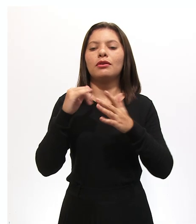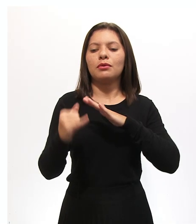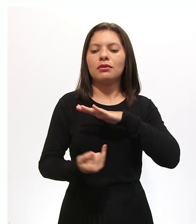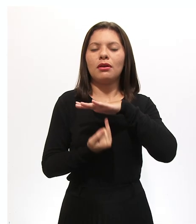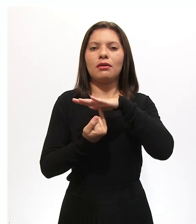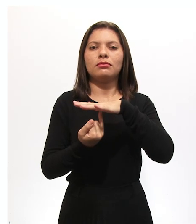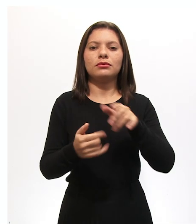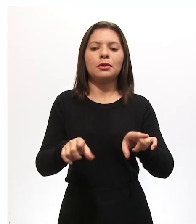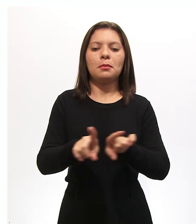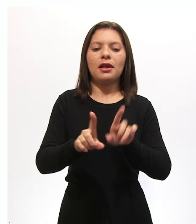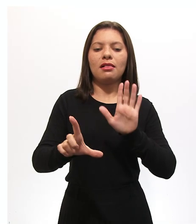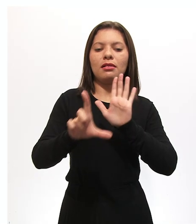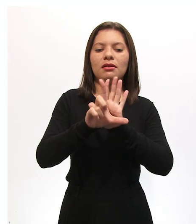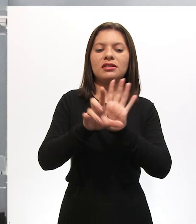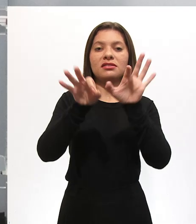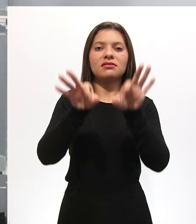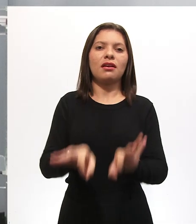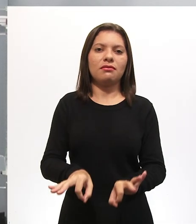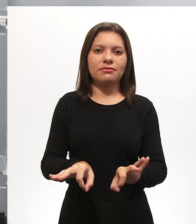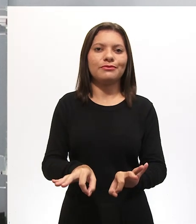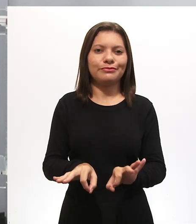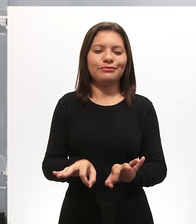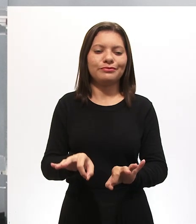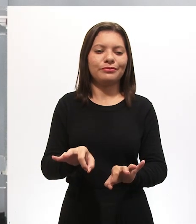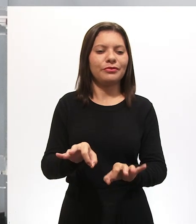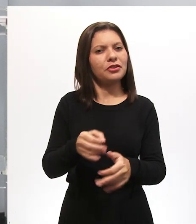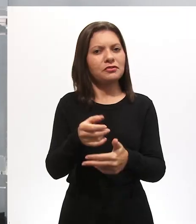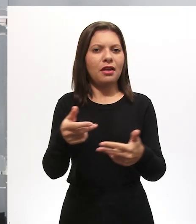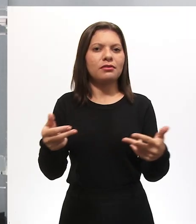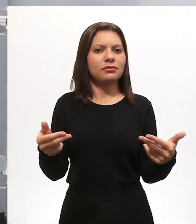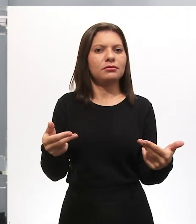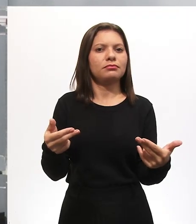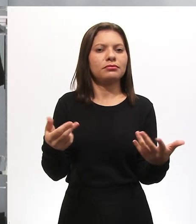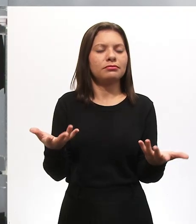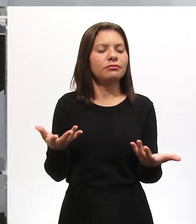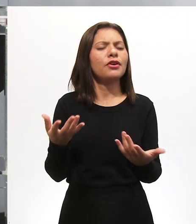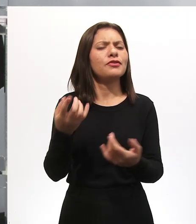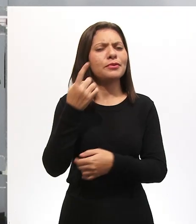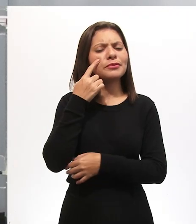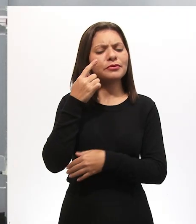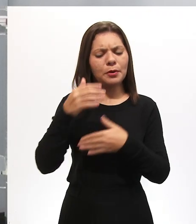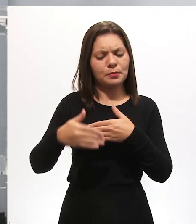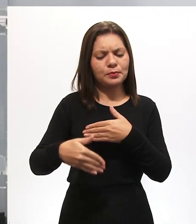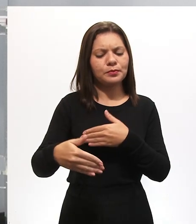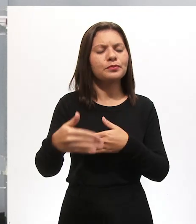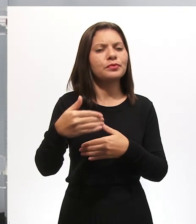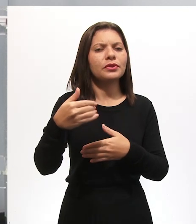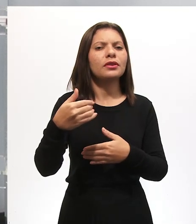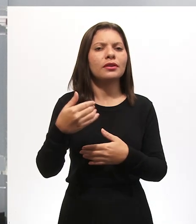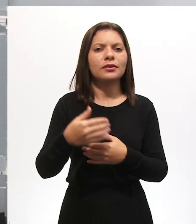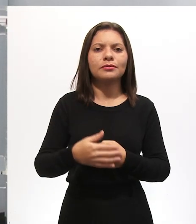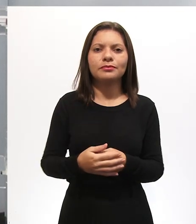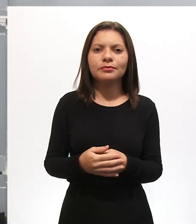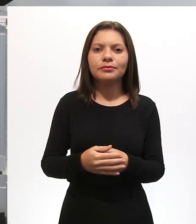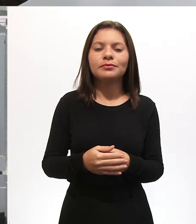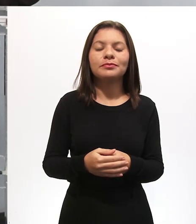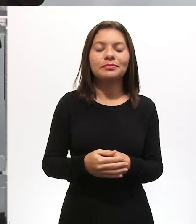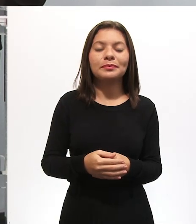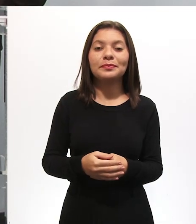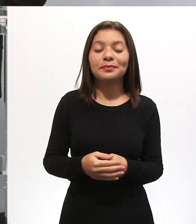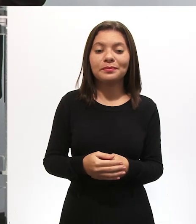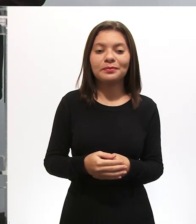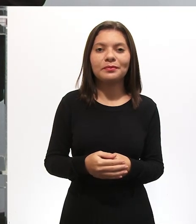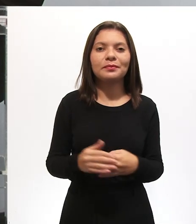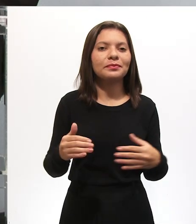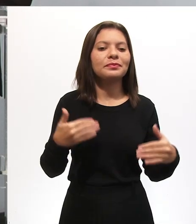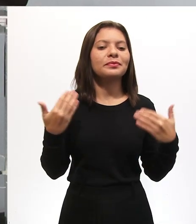legitimidade dos materiais. Vamos ver isso na prática, Fabrício. Vamos ver se isso na prática, tá?